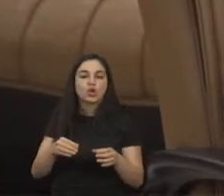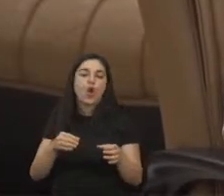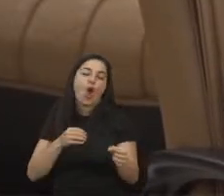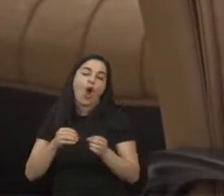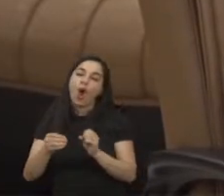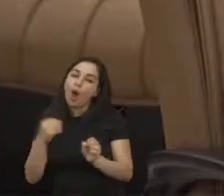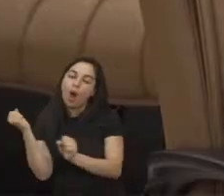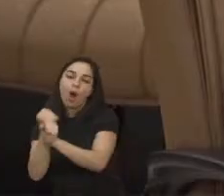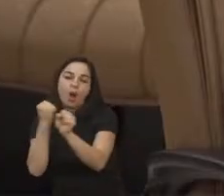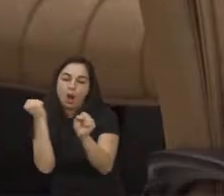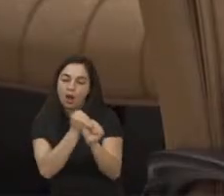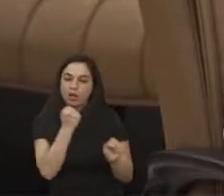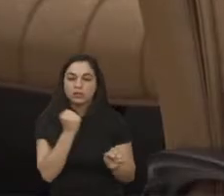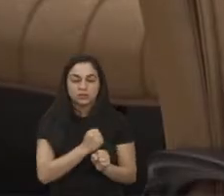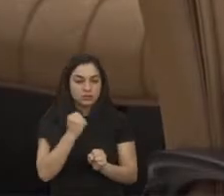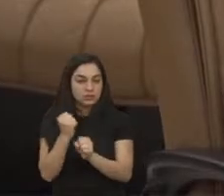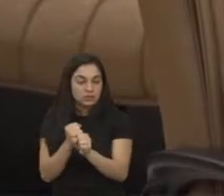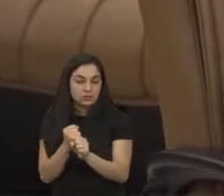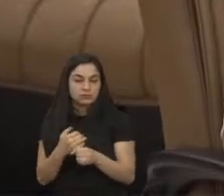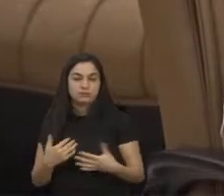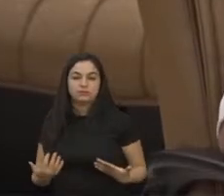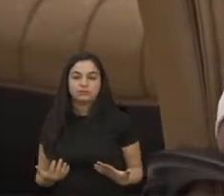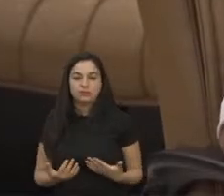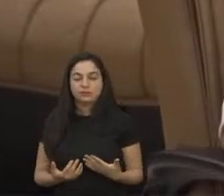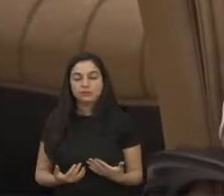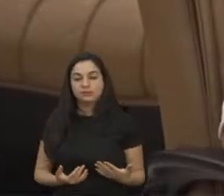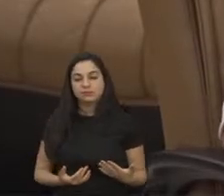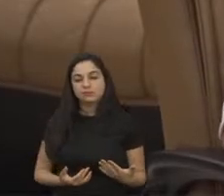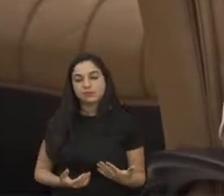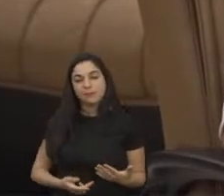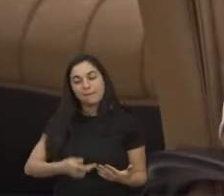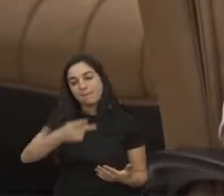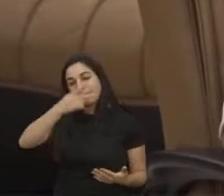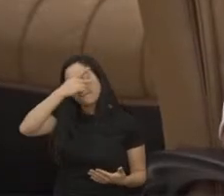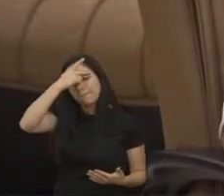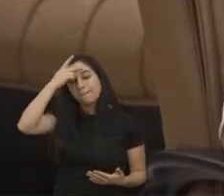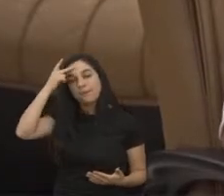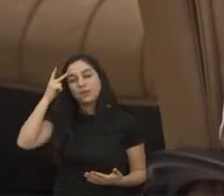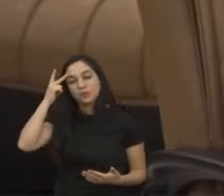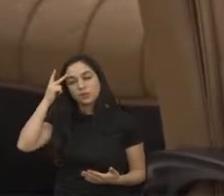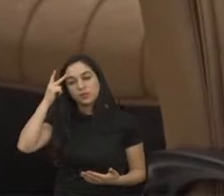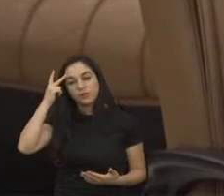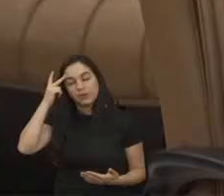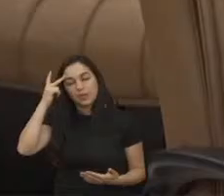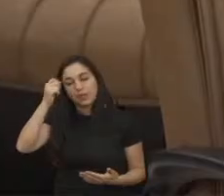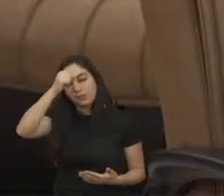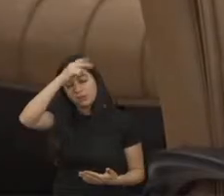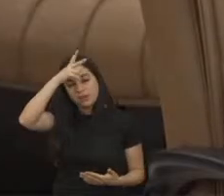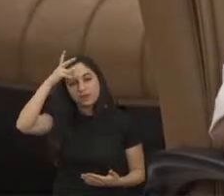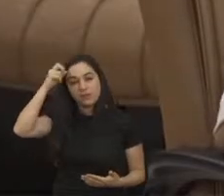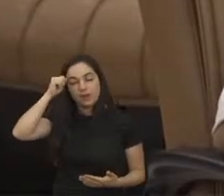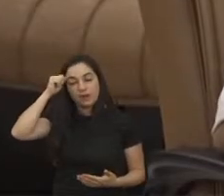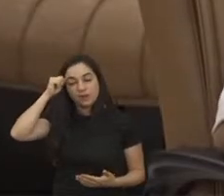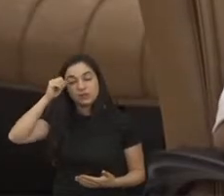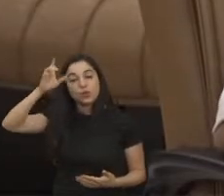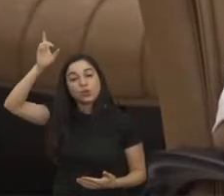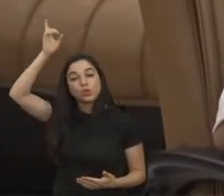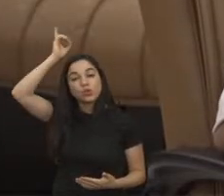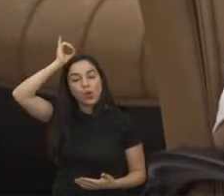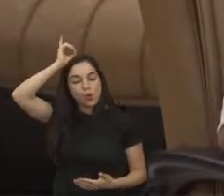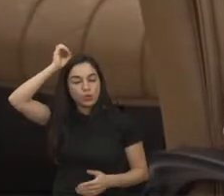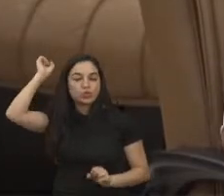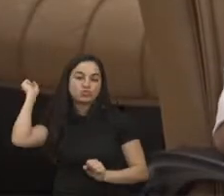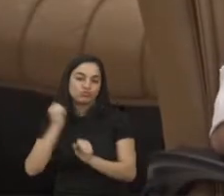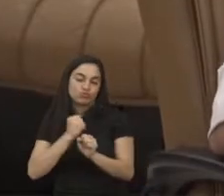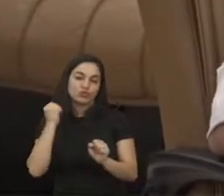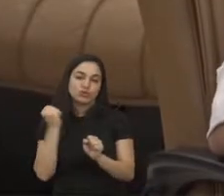A gente tem que considerar que os principais doadores, pessoa física da campanha do prefeito, são donos de construtoras.